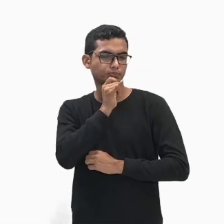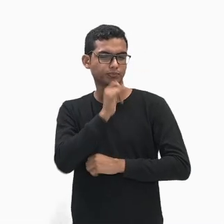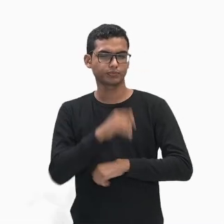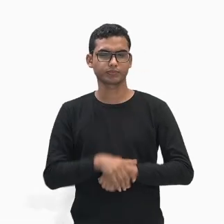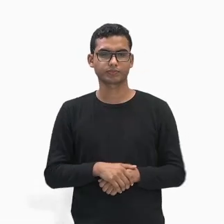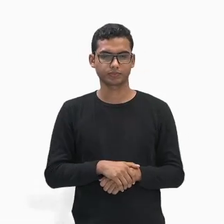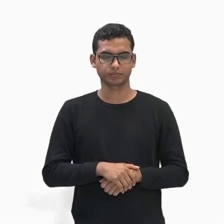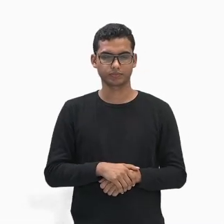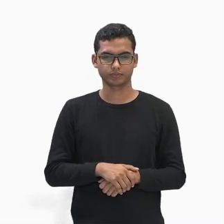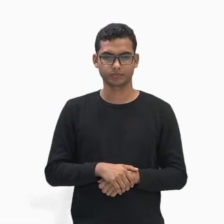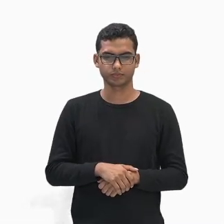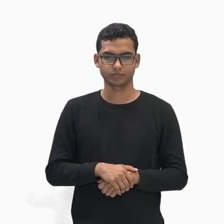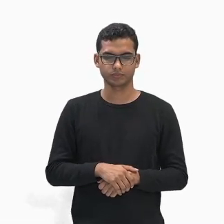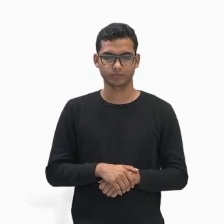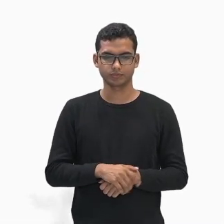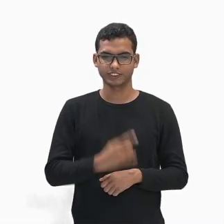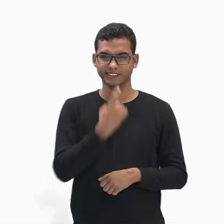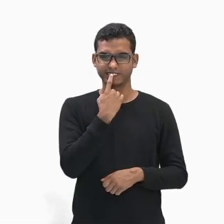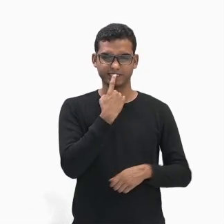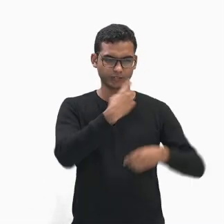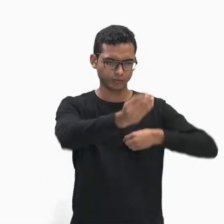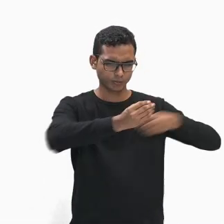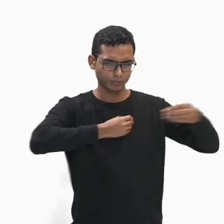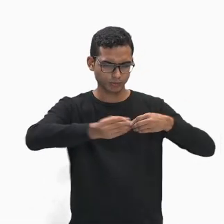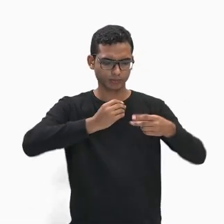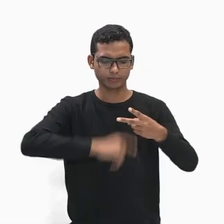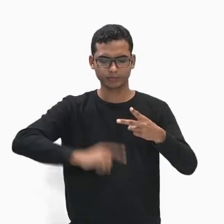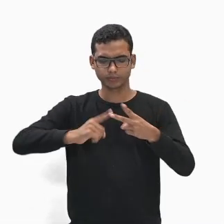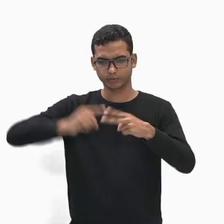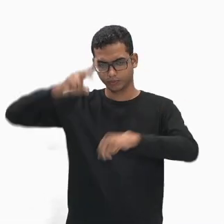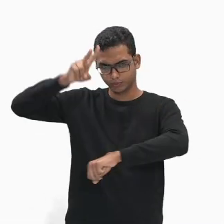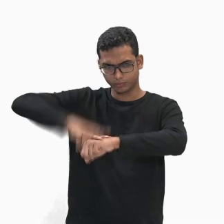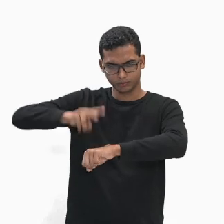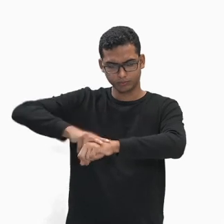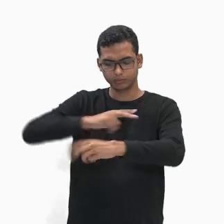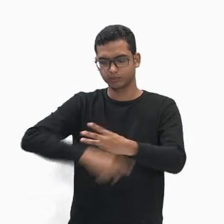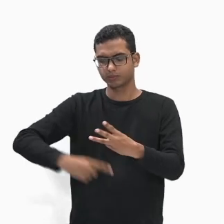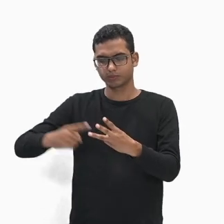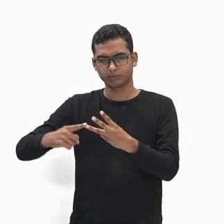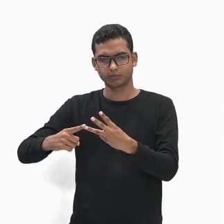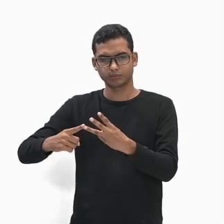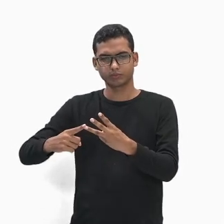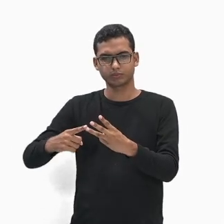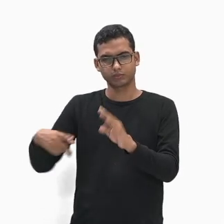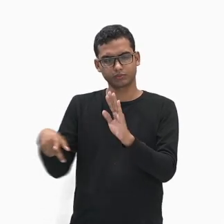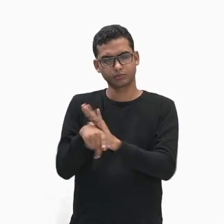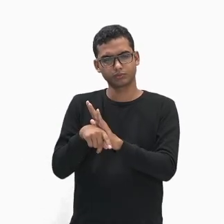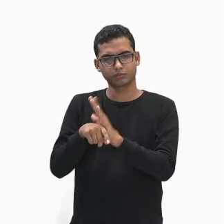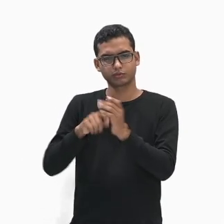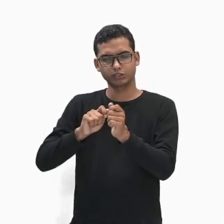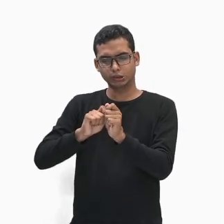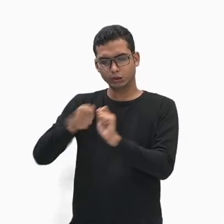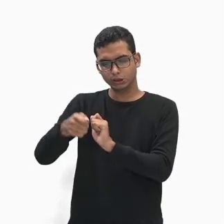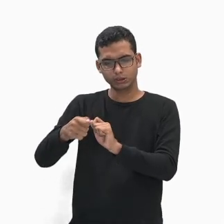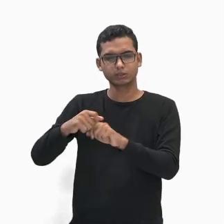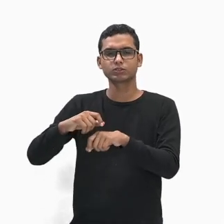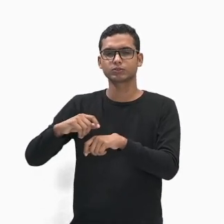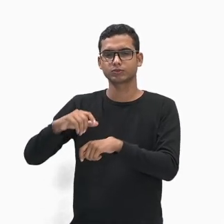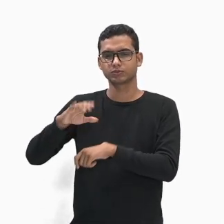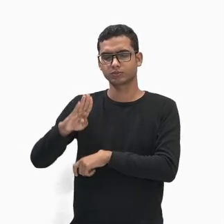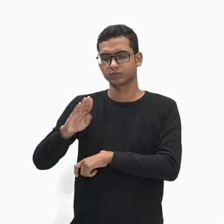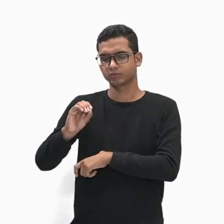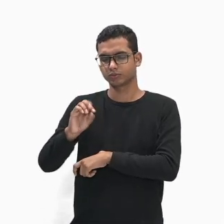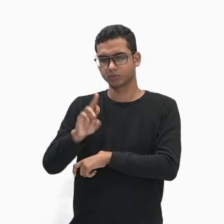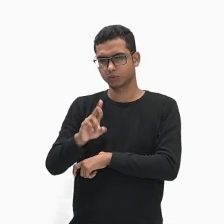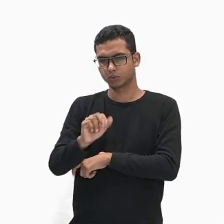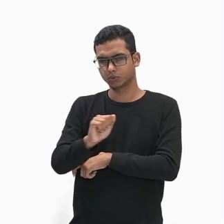temos aqui os exemplos: plástico, o vidro e a borracha. Você percebe também